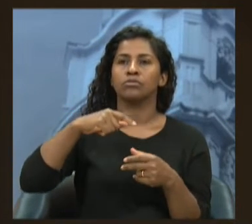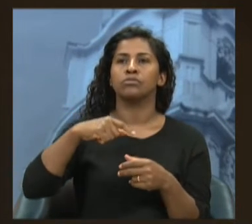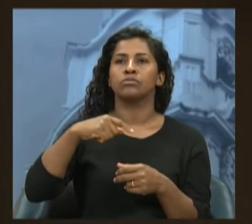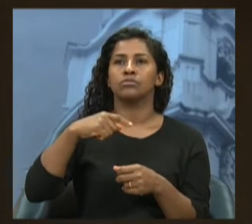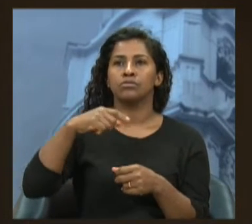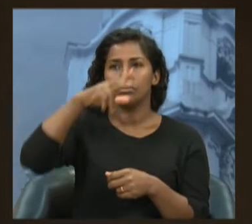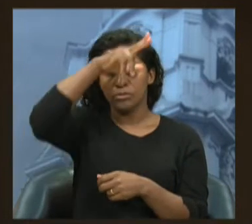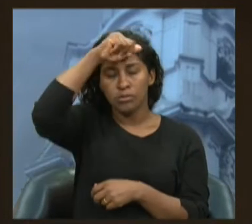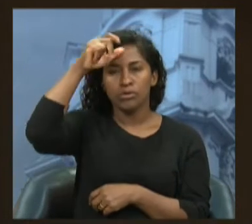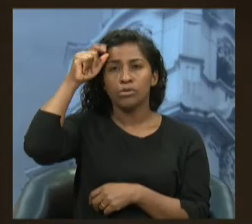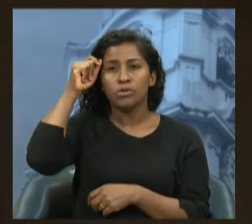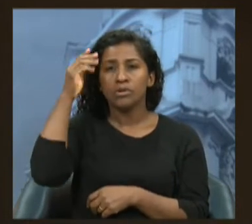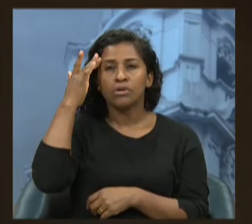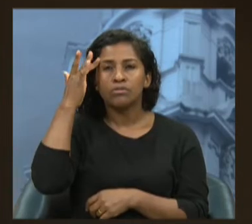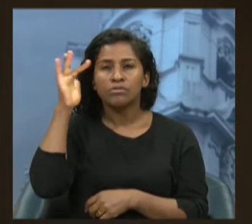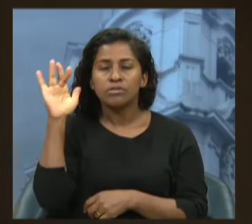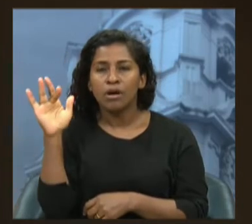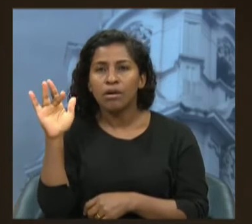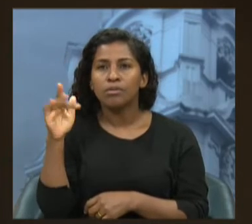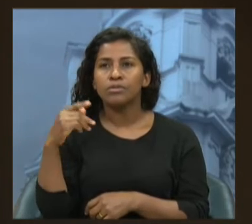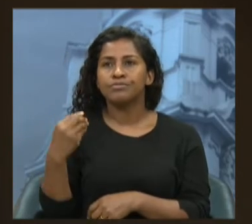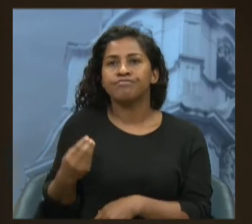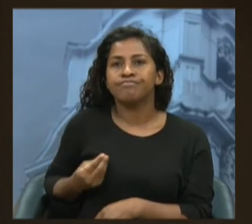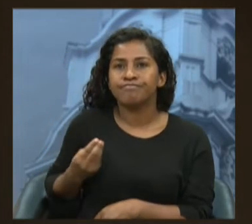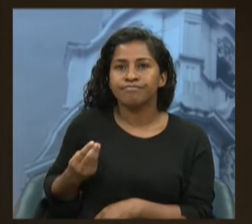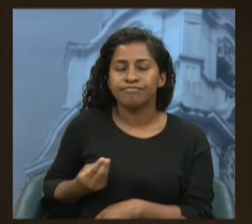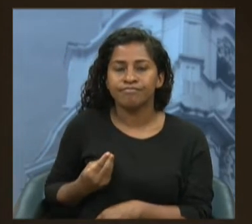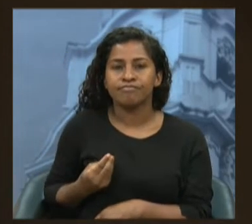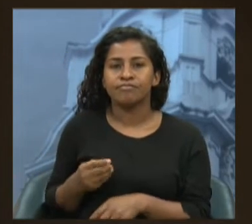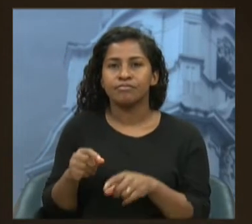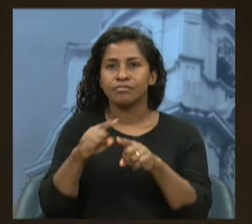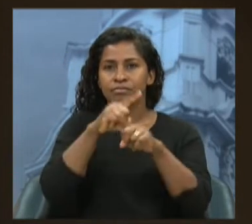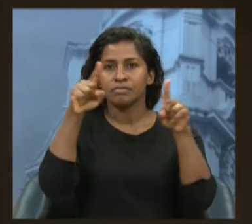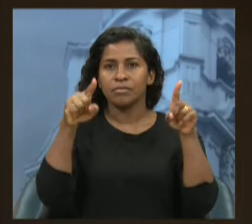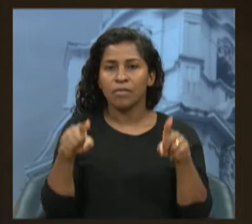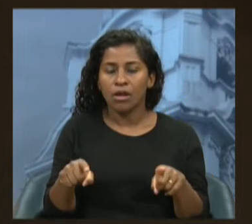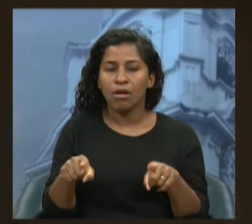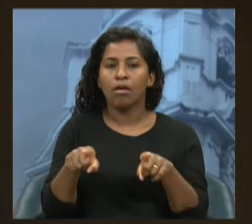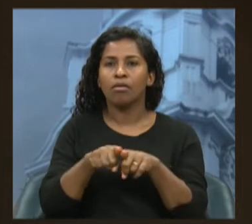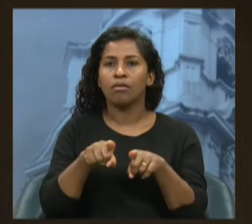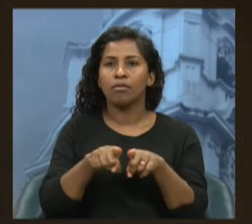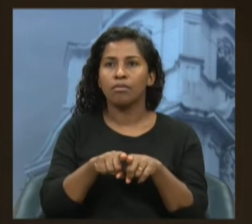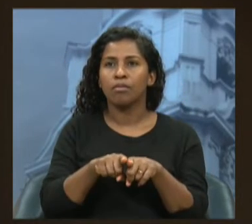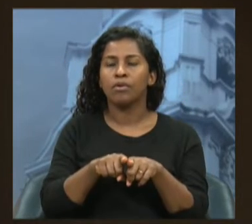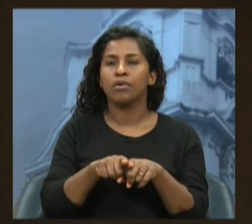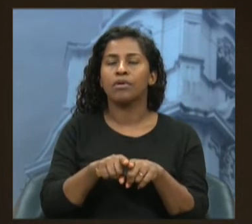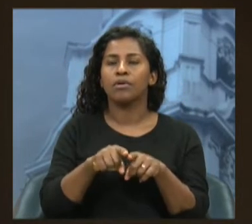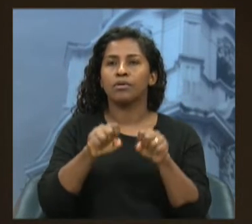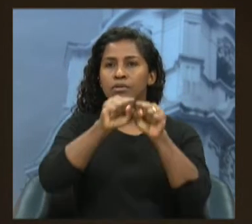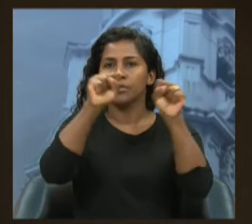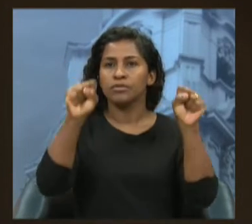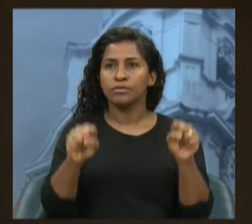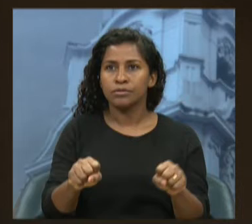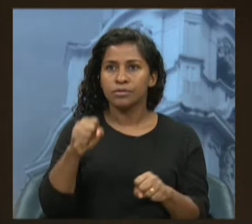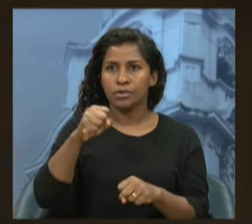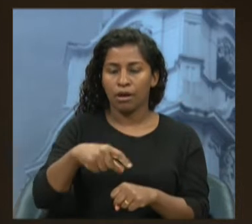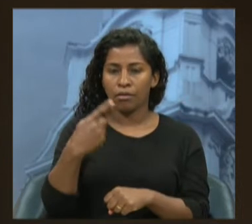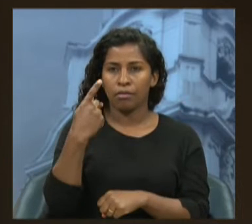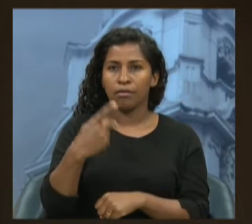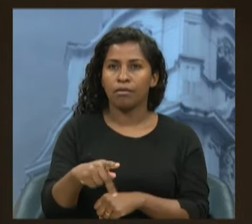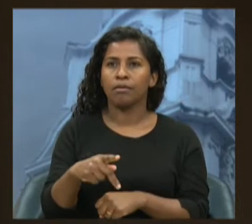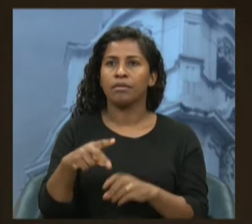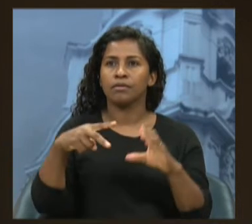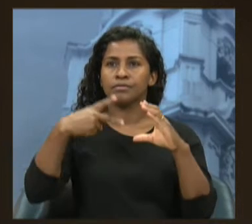da nossa existência, tanto os vereadores quanto os servidores de carreira da casa, os comissionados,